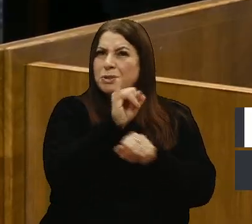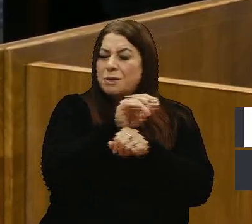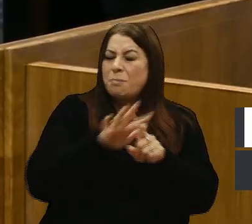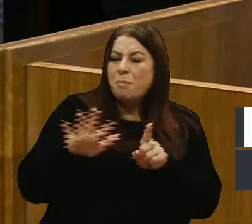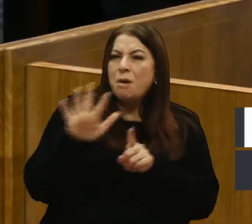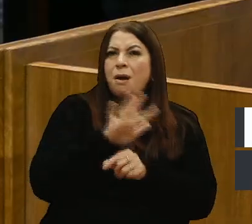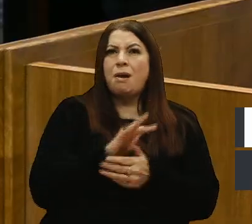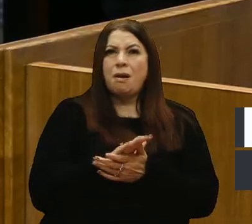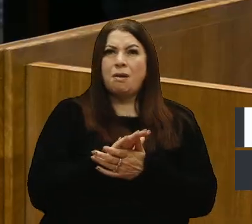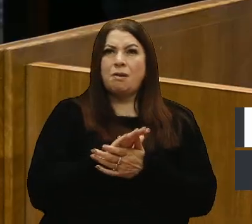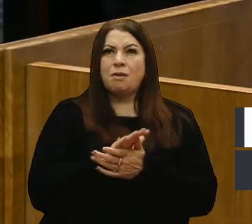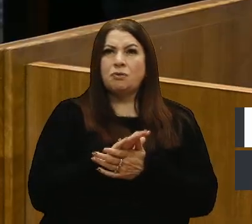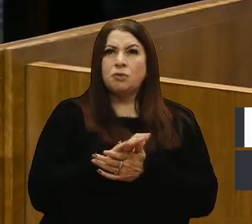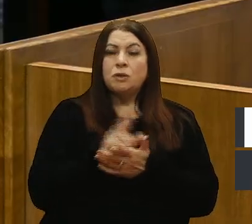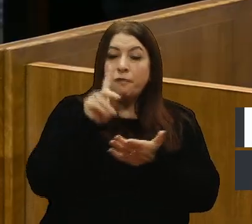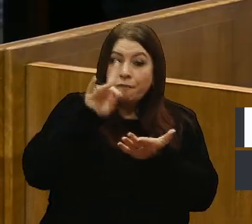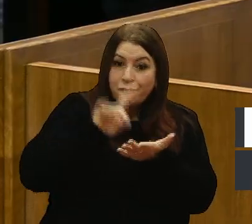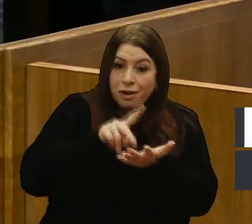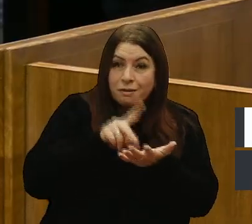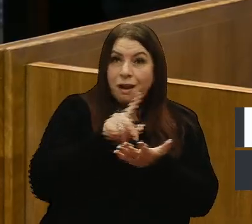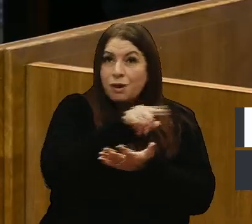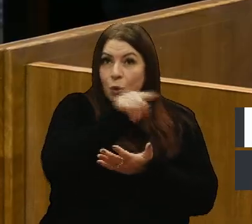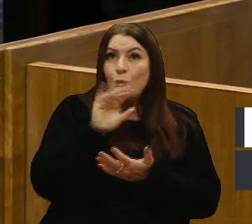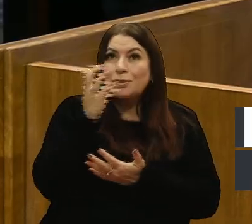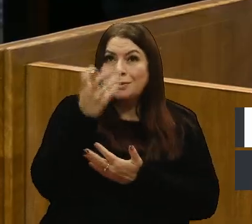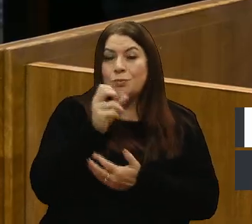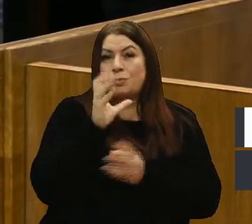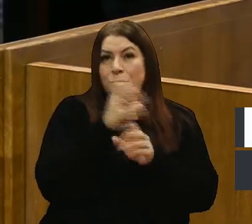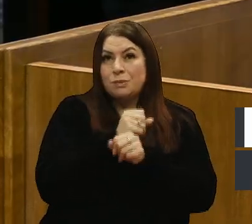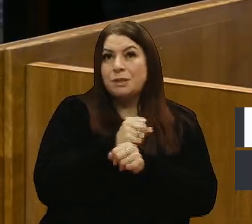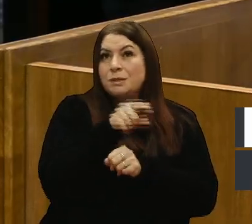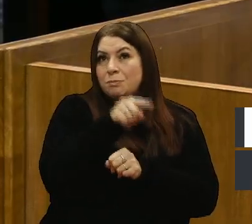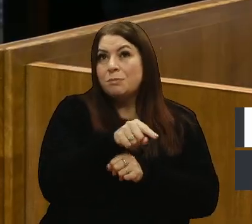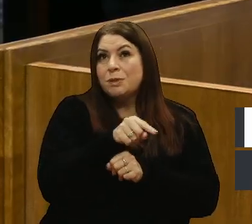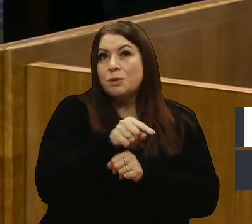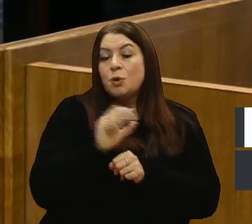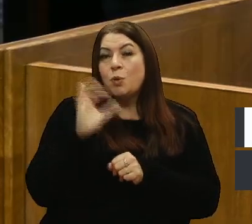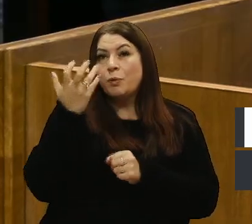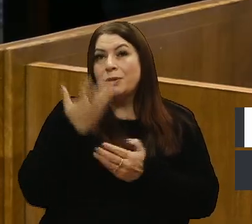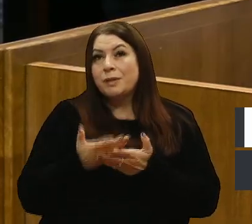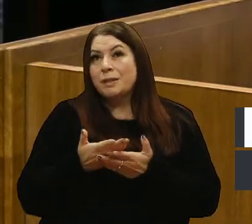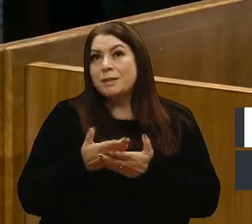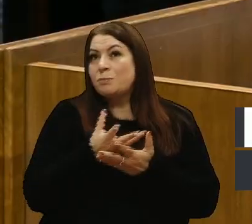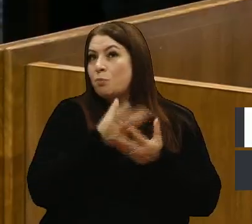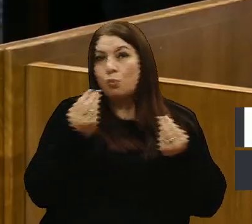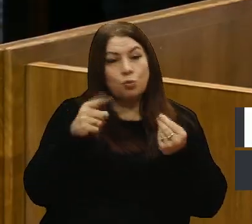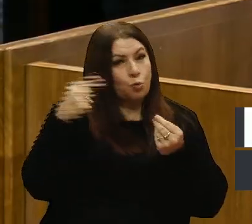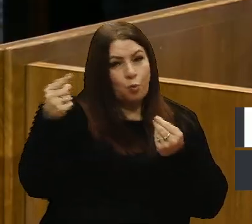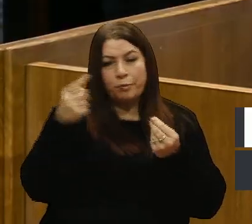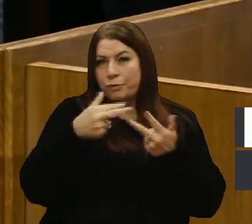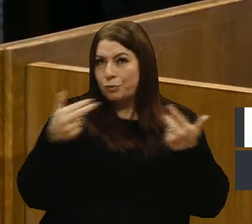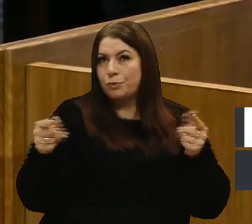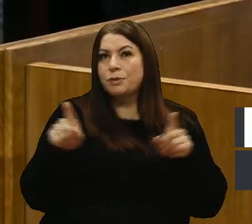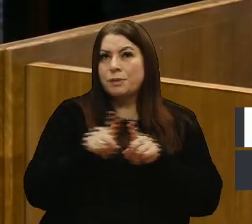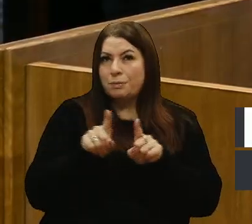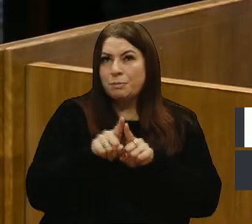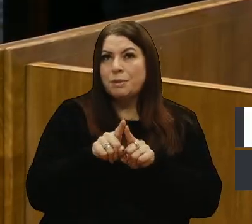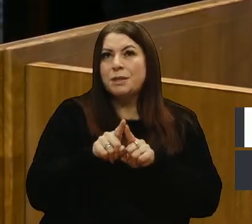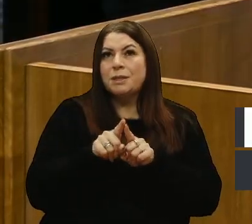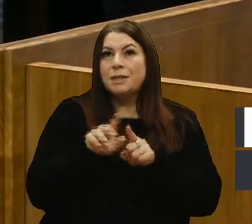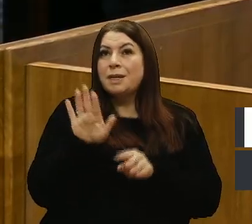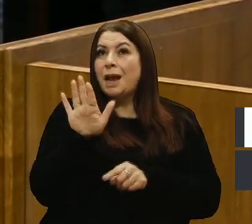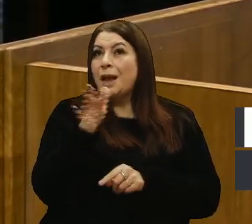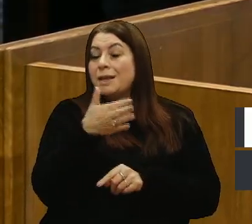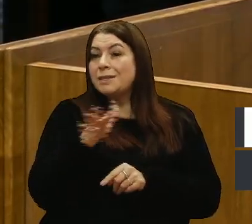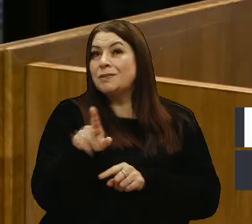imagens, aos fatos que aconteceram, mas como esse acontecem em muitas outras situações, mas muitas